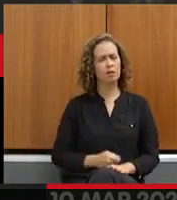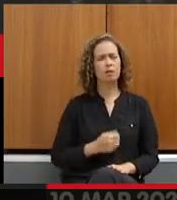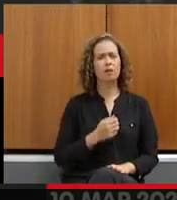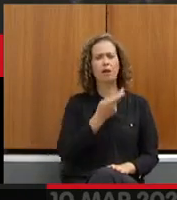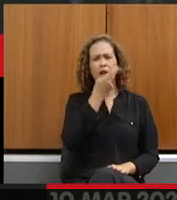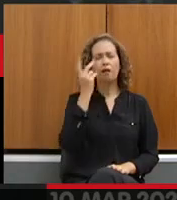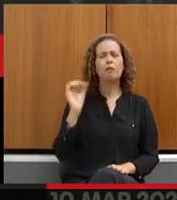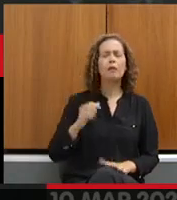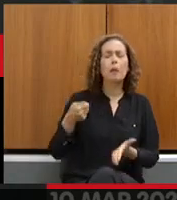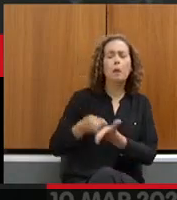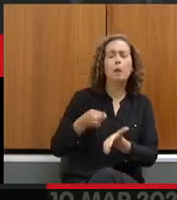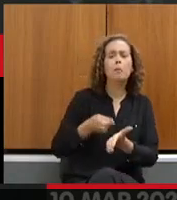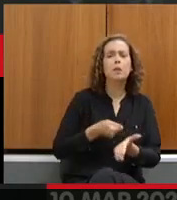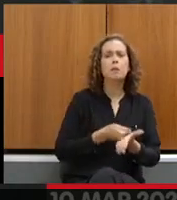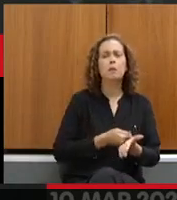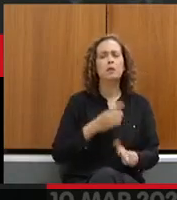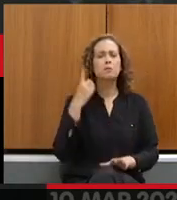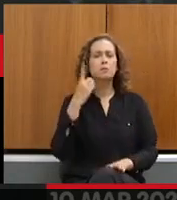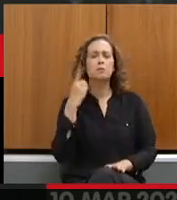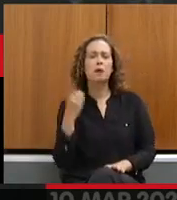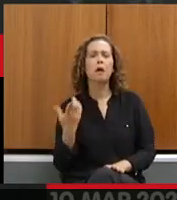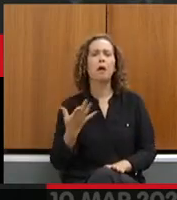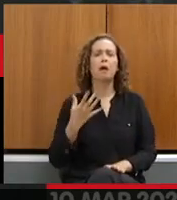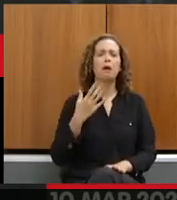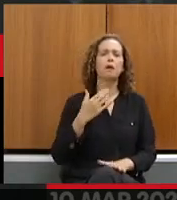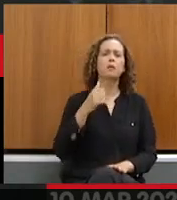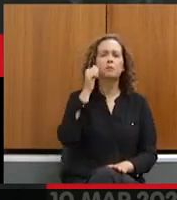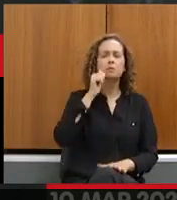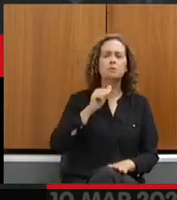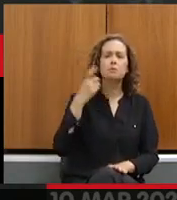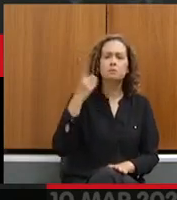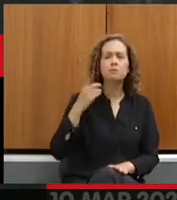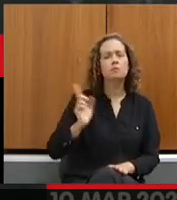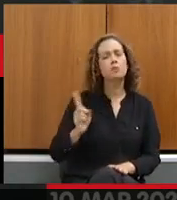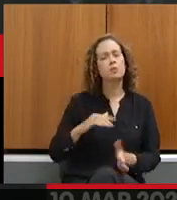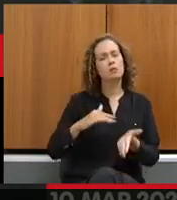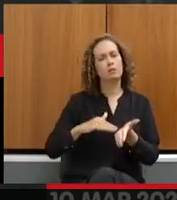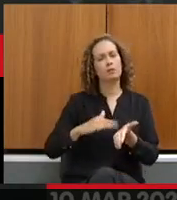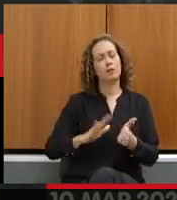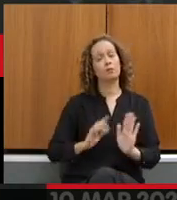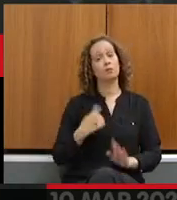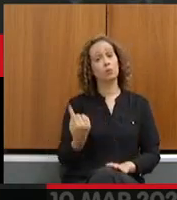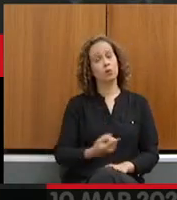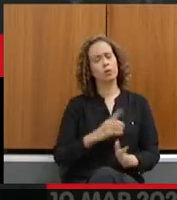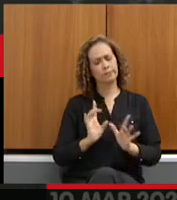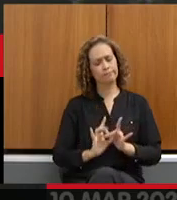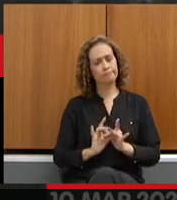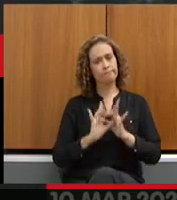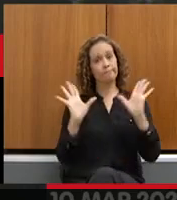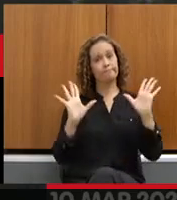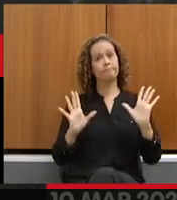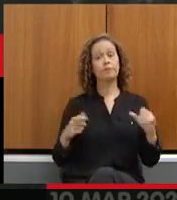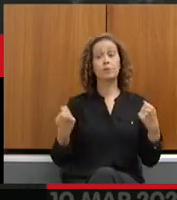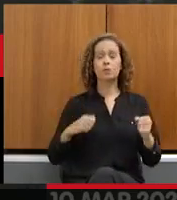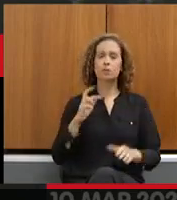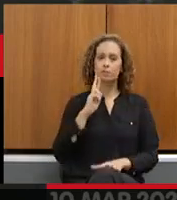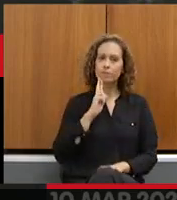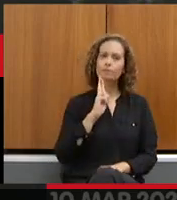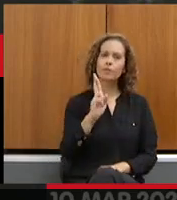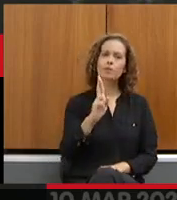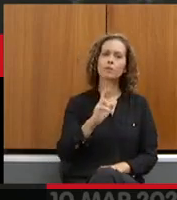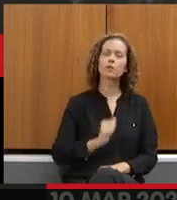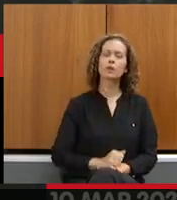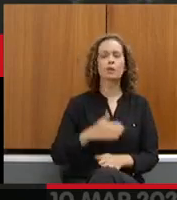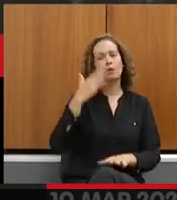obrigou a senha Deputado ninguém nos obrigou a ser Deputado e nem secretário nós nos colocamos à disposição e nós e essa resposta